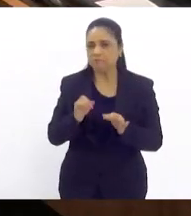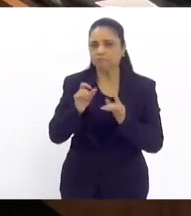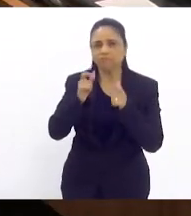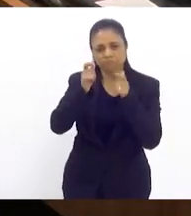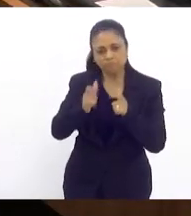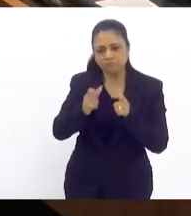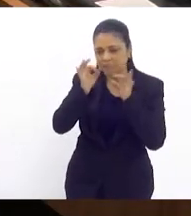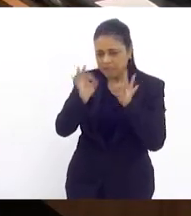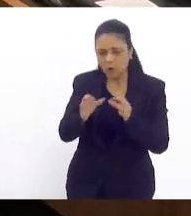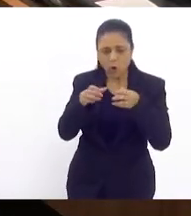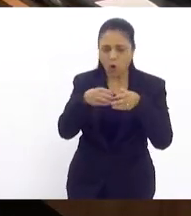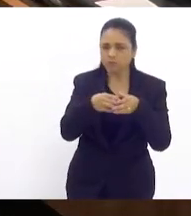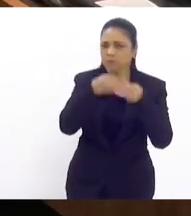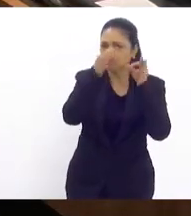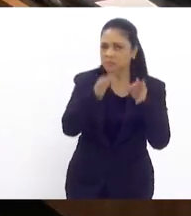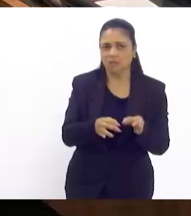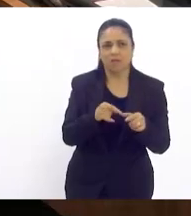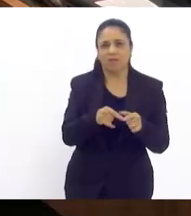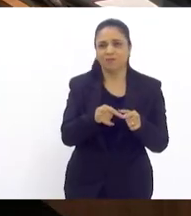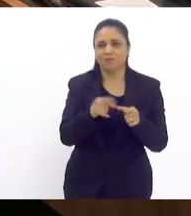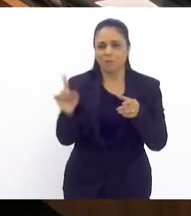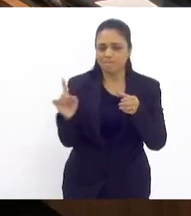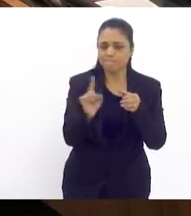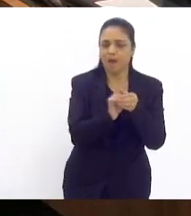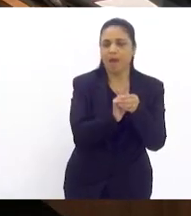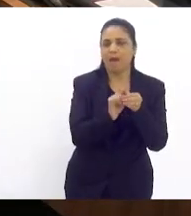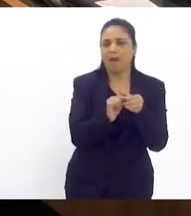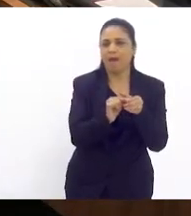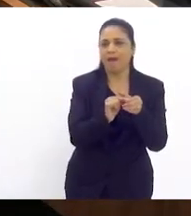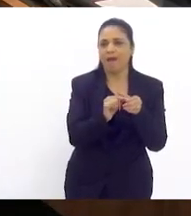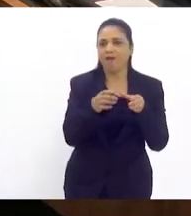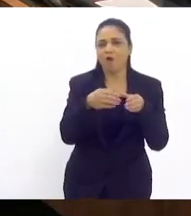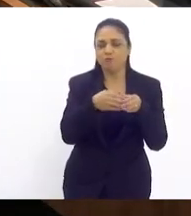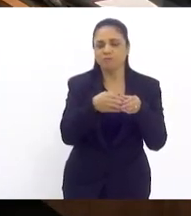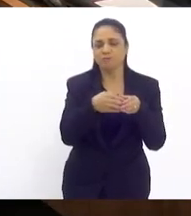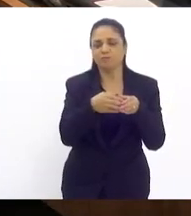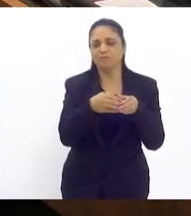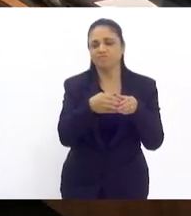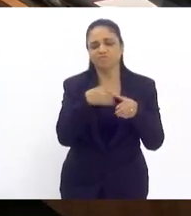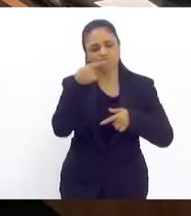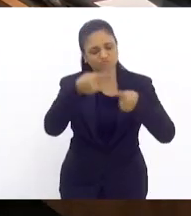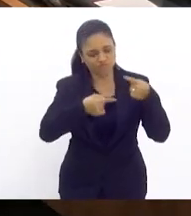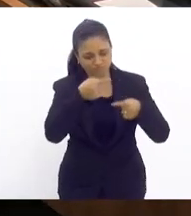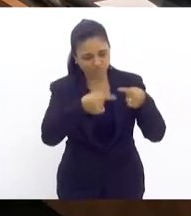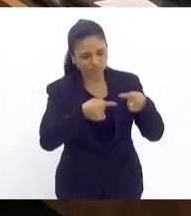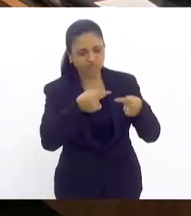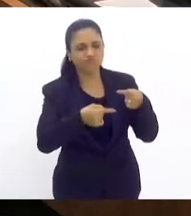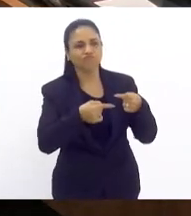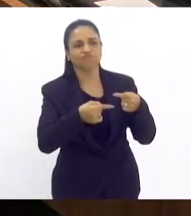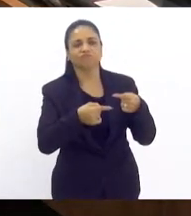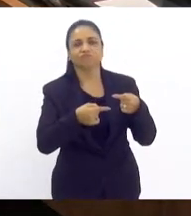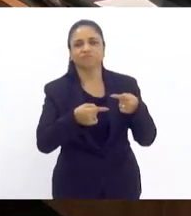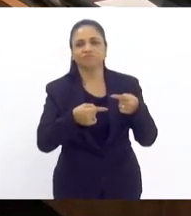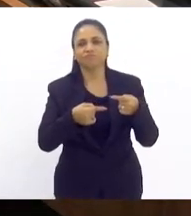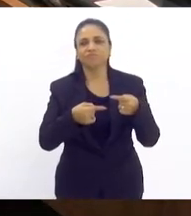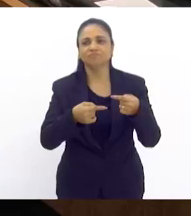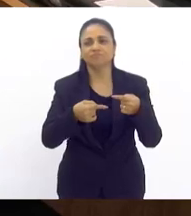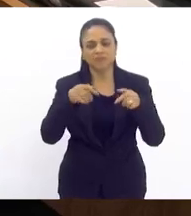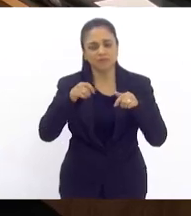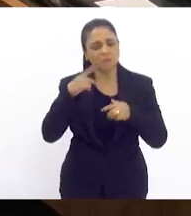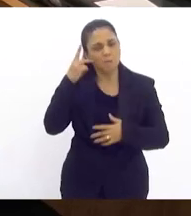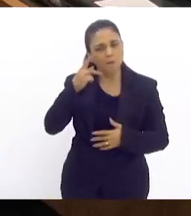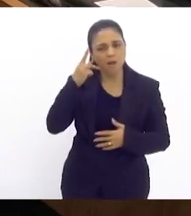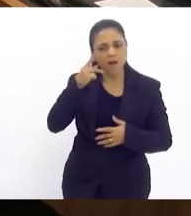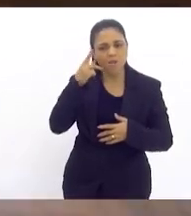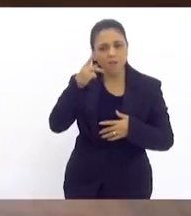comissão certa e por favor tire aquele até que para que a gente possa para que o Parlamento